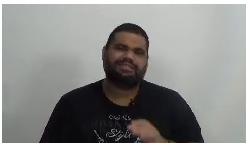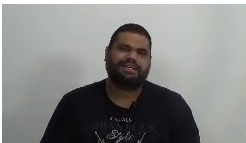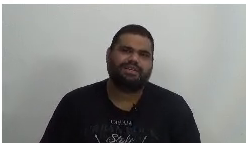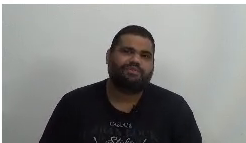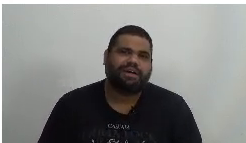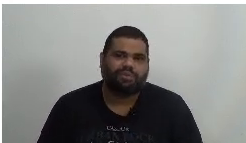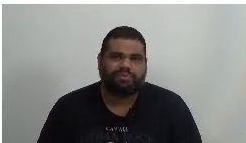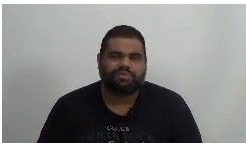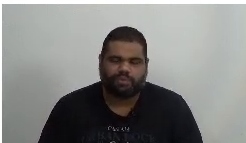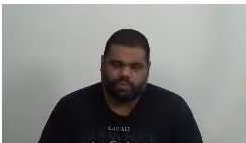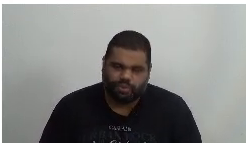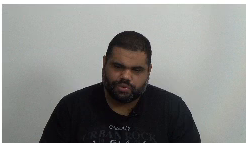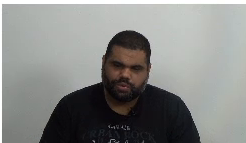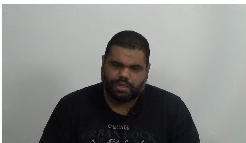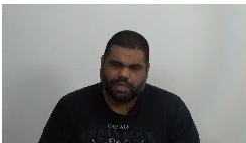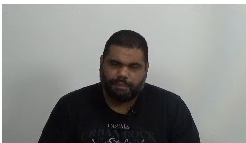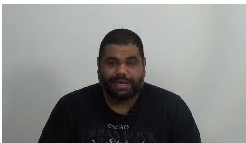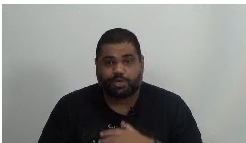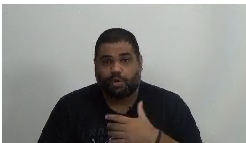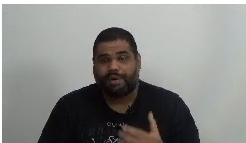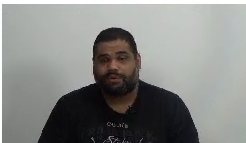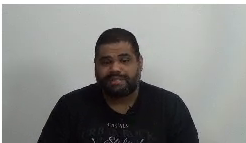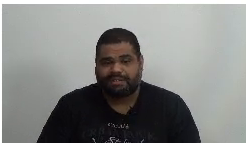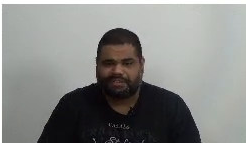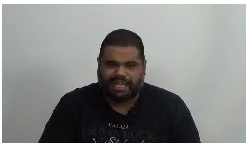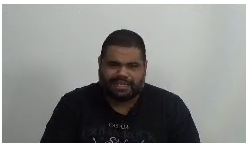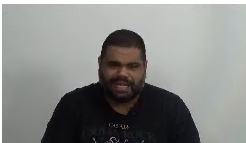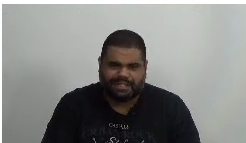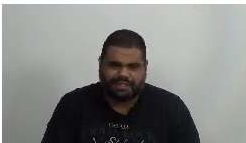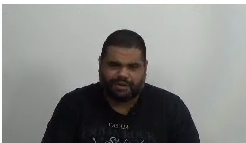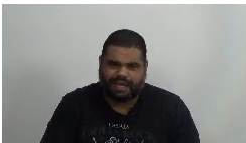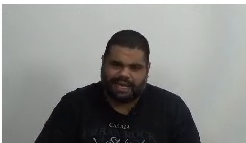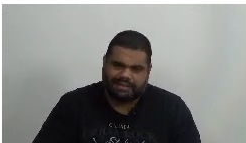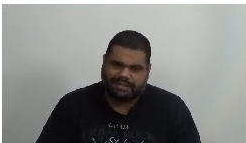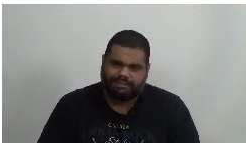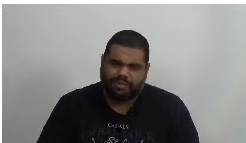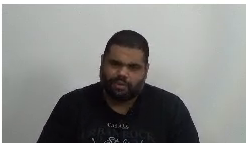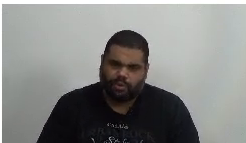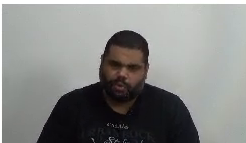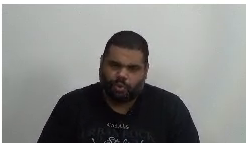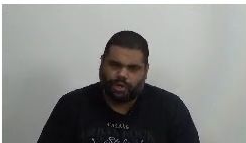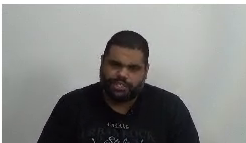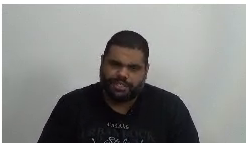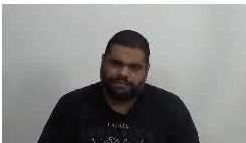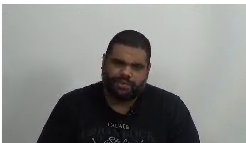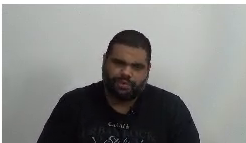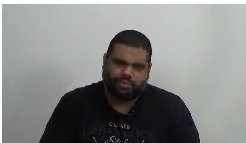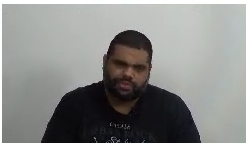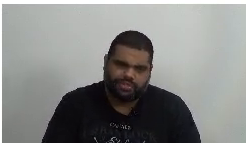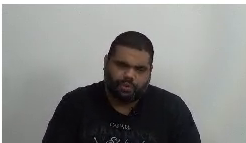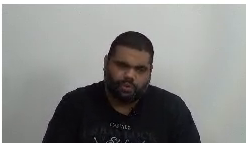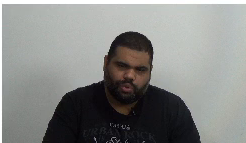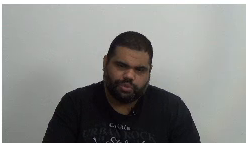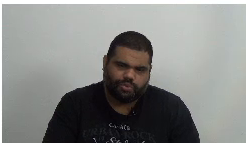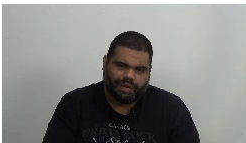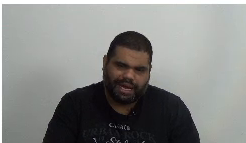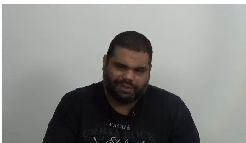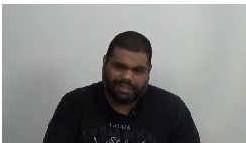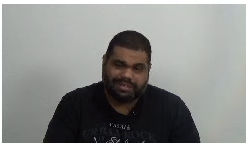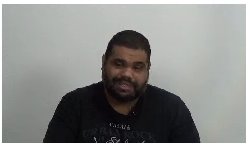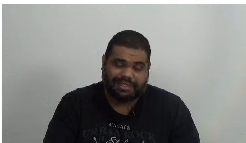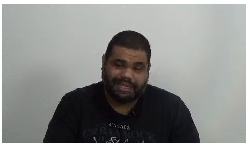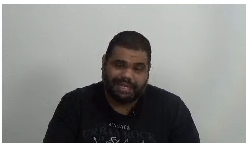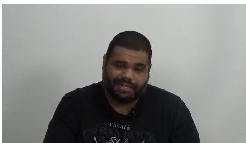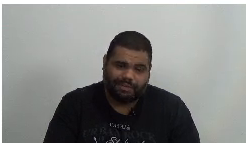R$3.403. Esse seria o valor do seu curso. Mas como a nossa finalidade não é essa, hoje o seu curso,